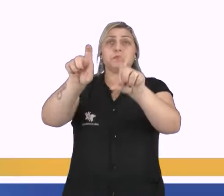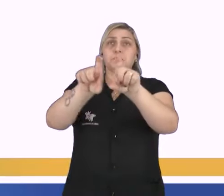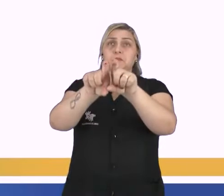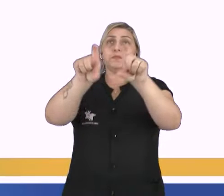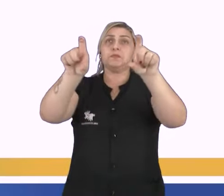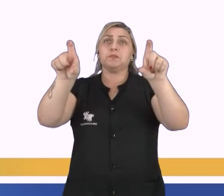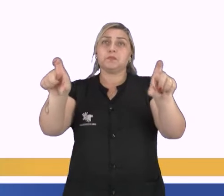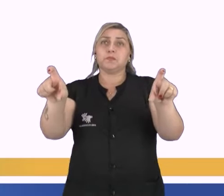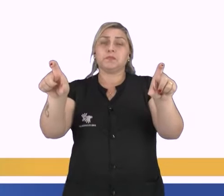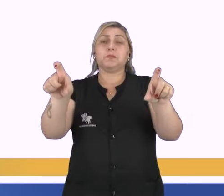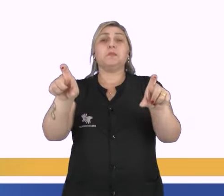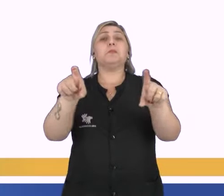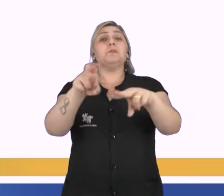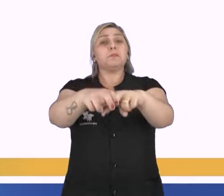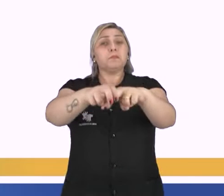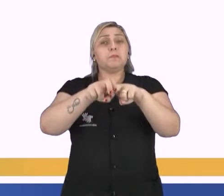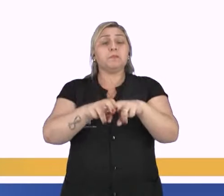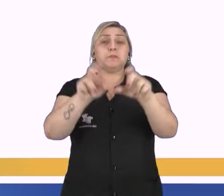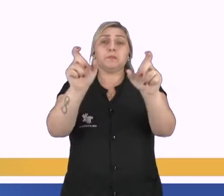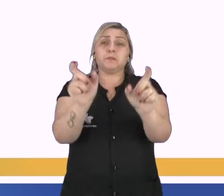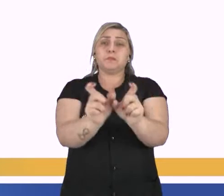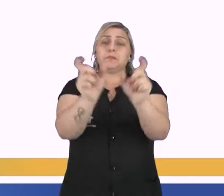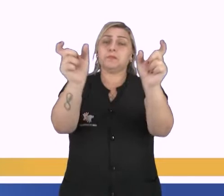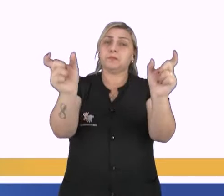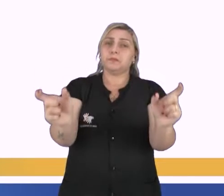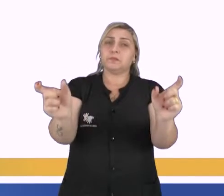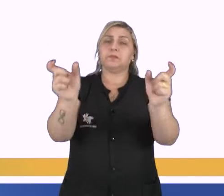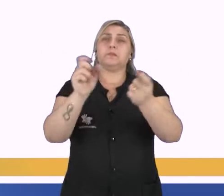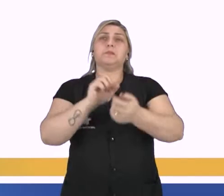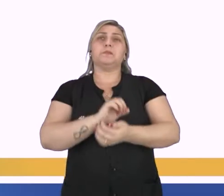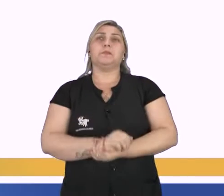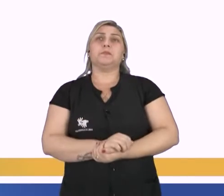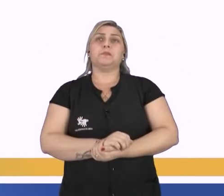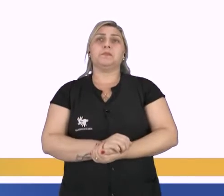Nós temos 2 orações, então, período